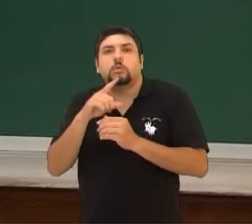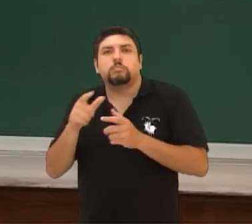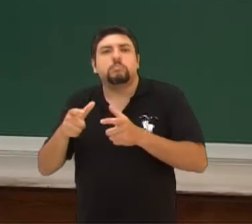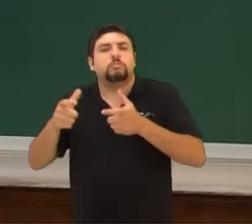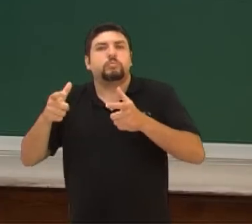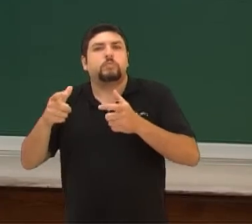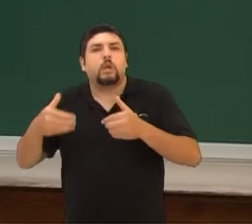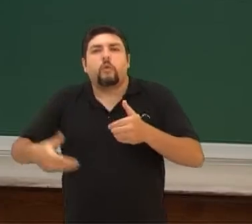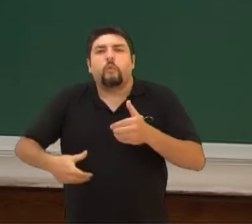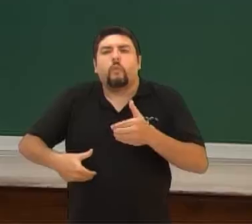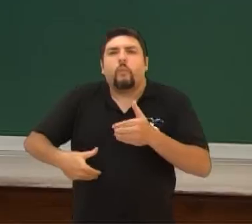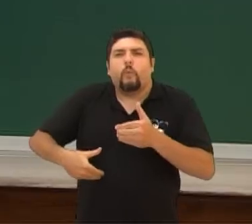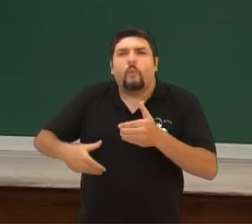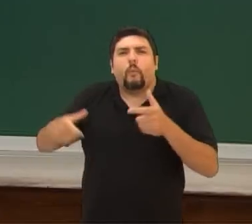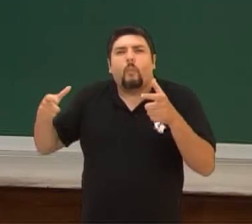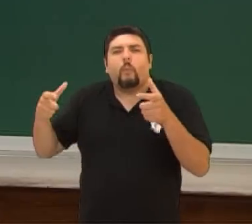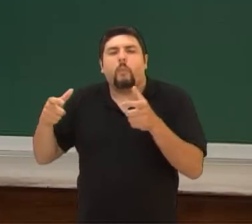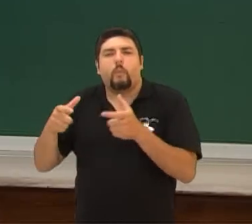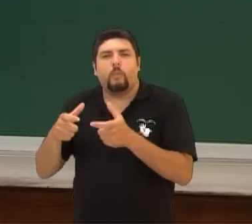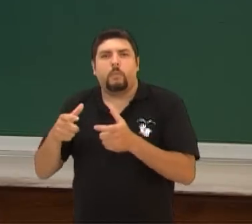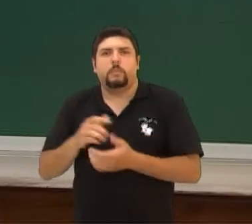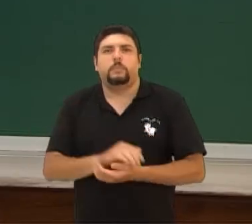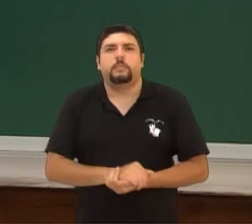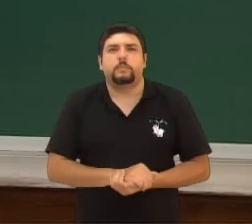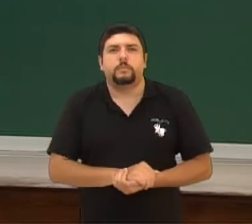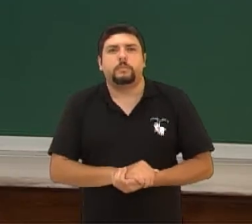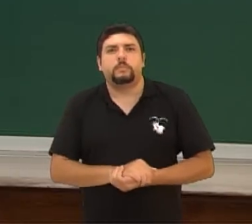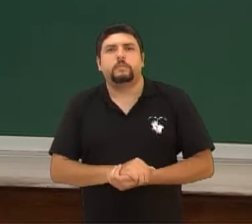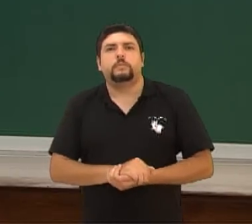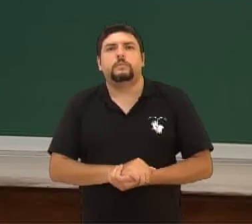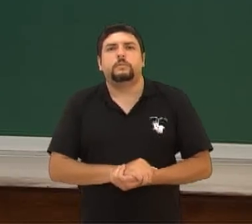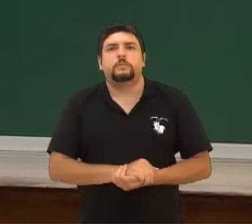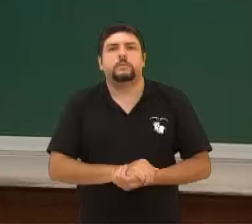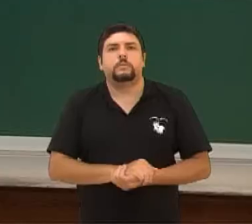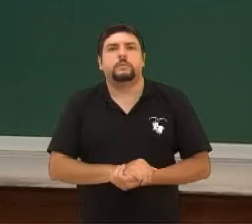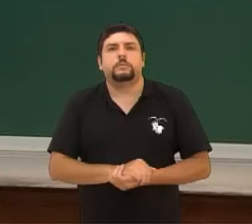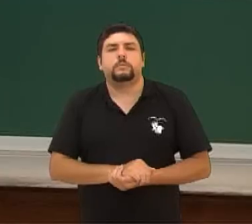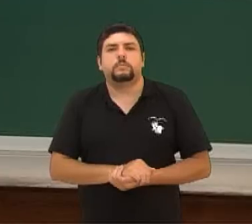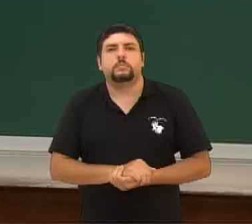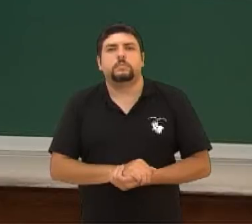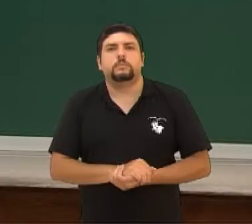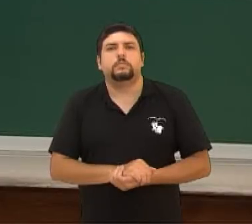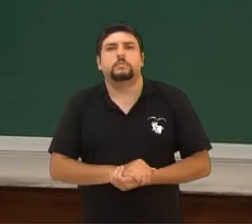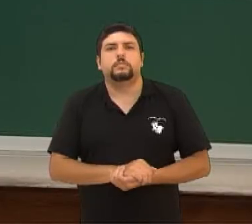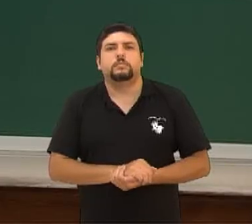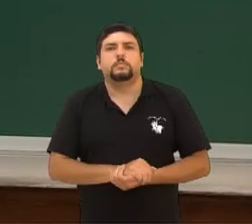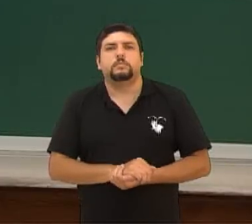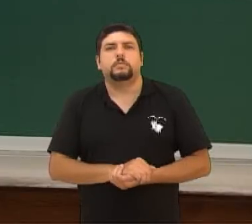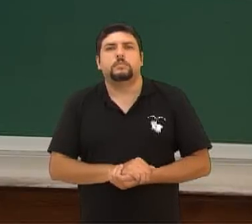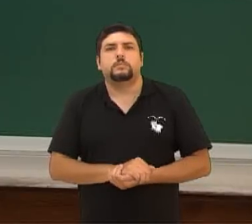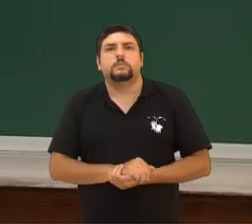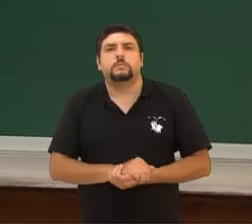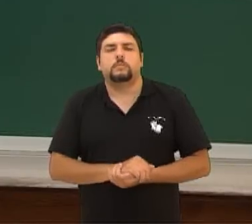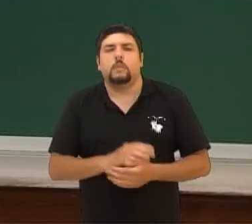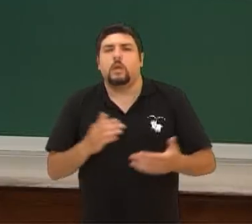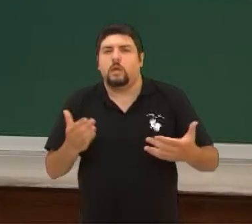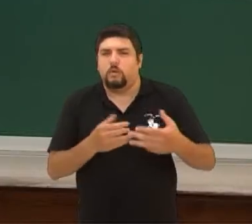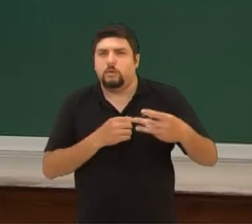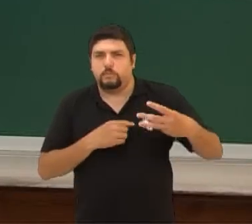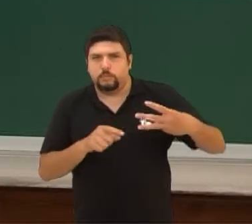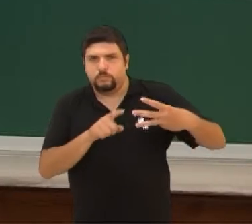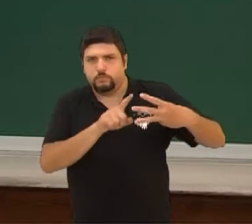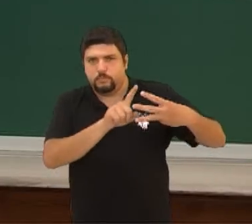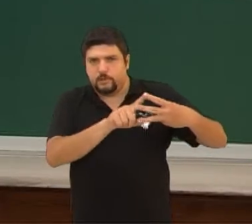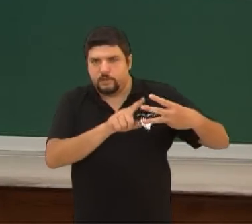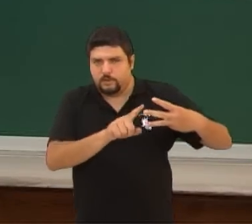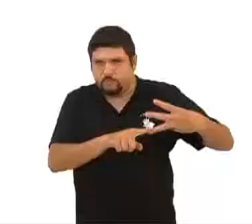a diminuição da fome, beleza? Então, vamos lá em frente. Vamos tratar agora essas 3 semelhanças,